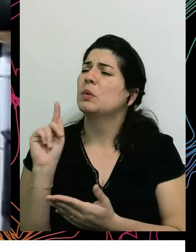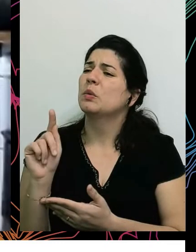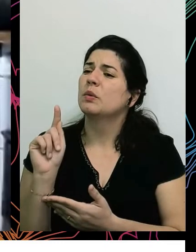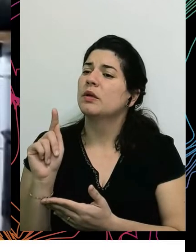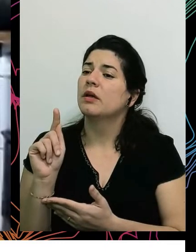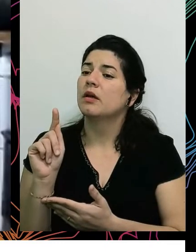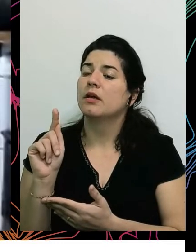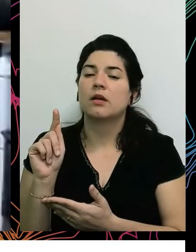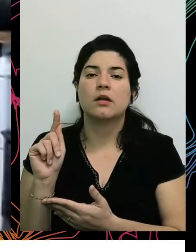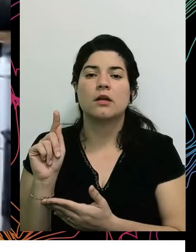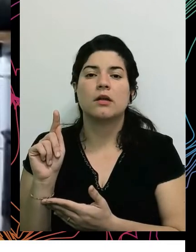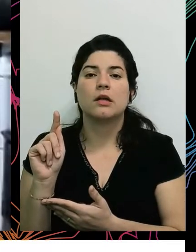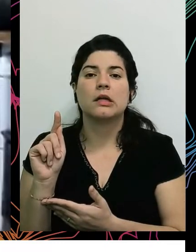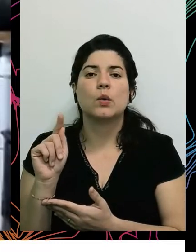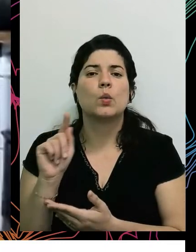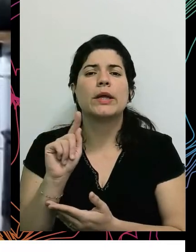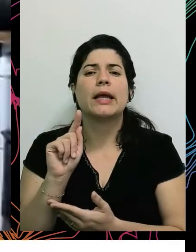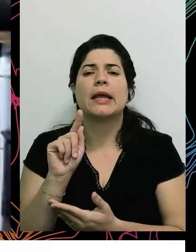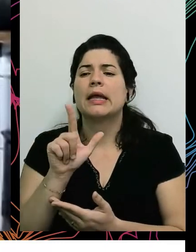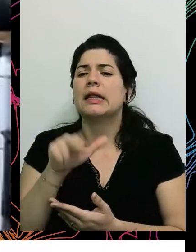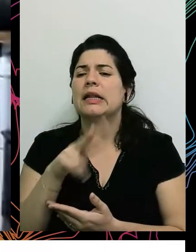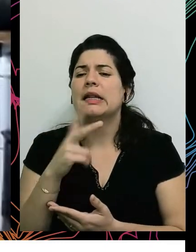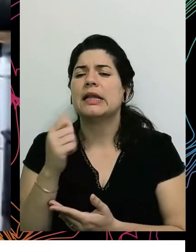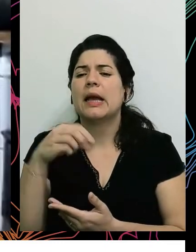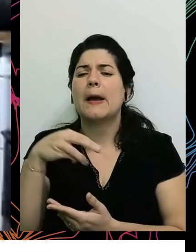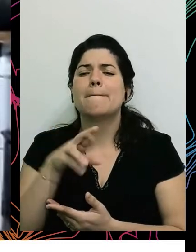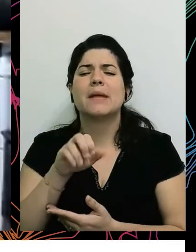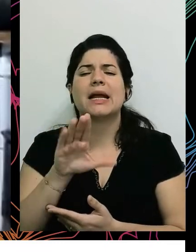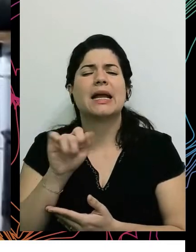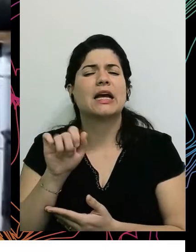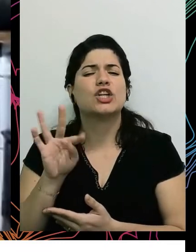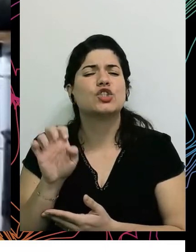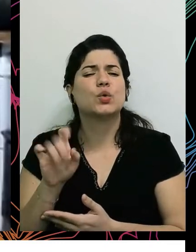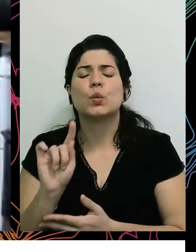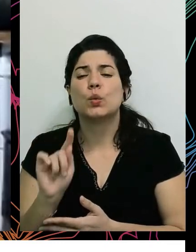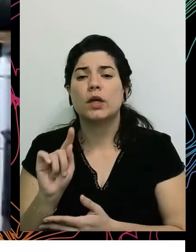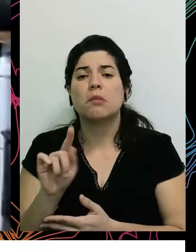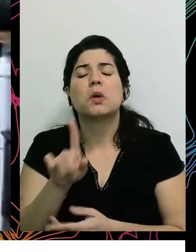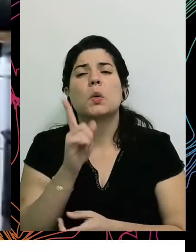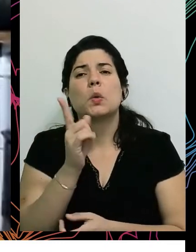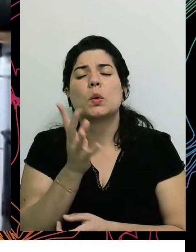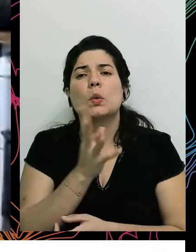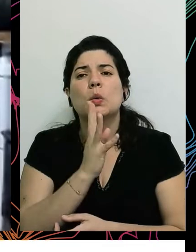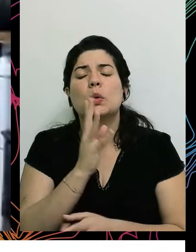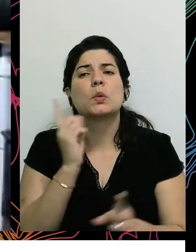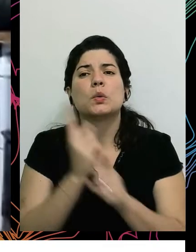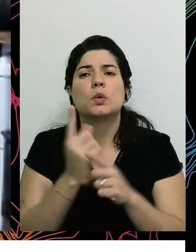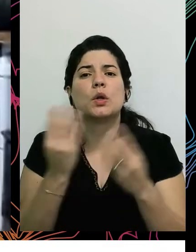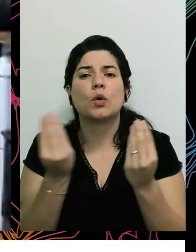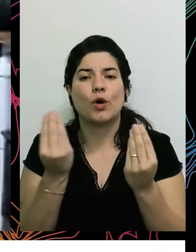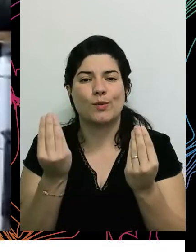é Marinha Mercante? De onde que você descobriu esse negócio? E então,